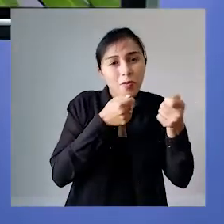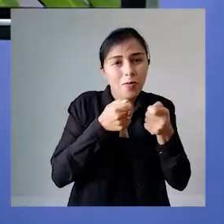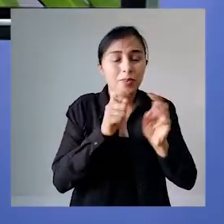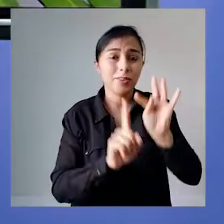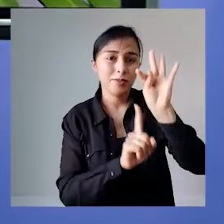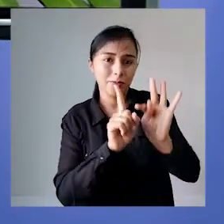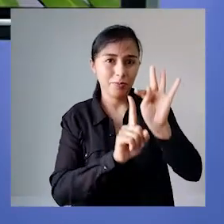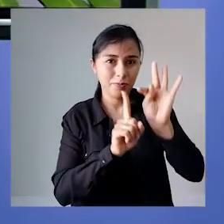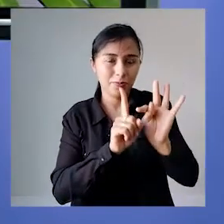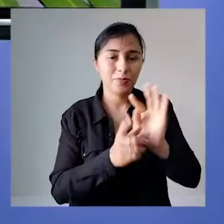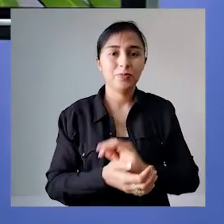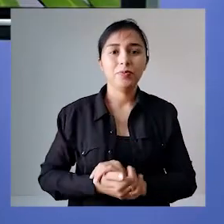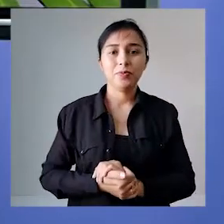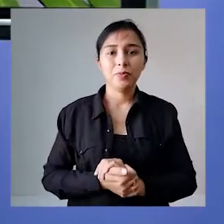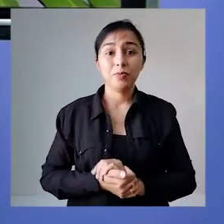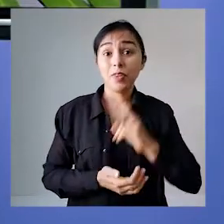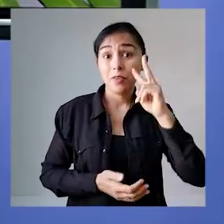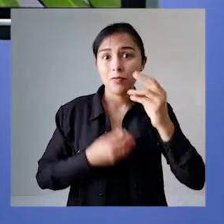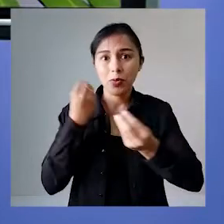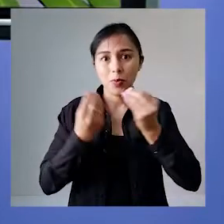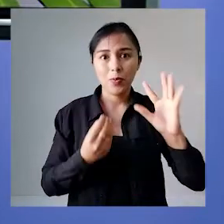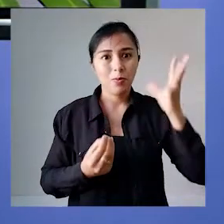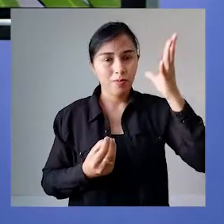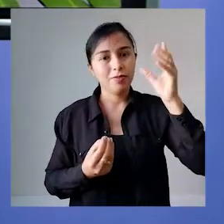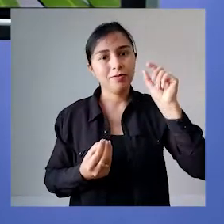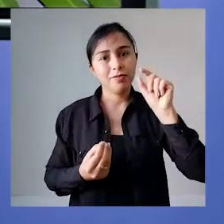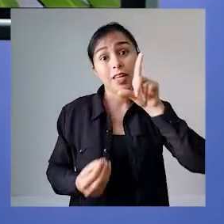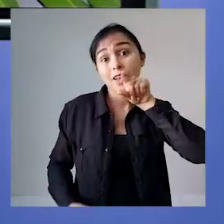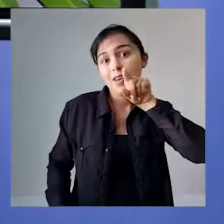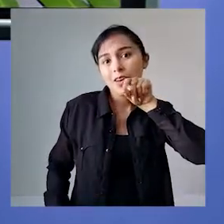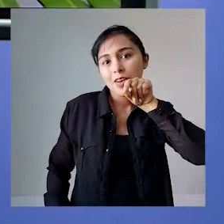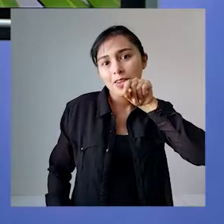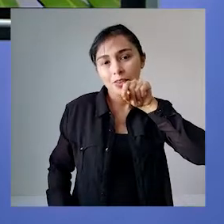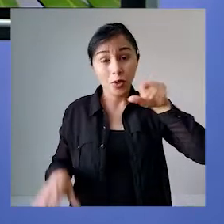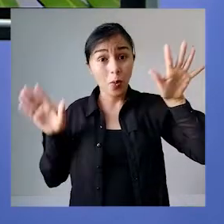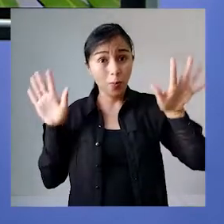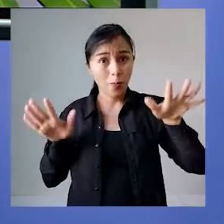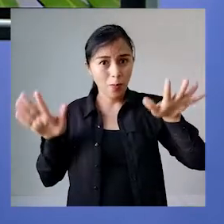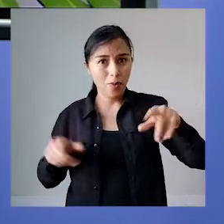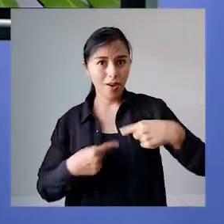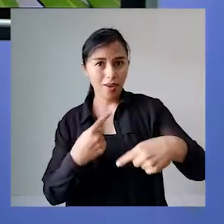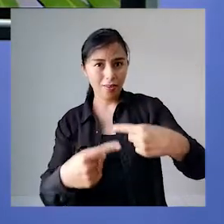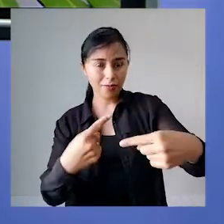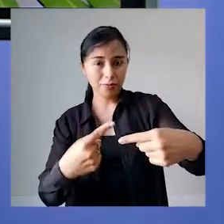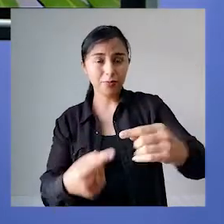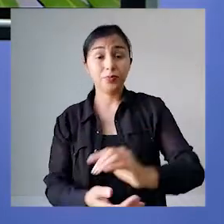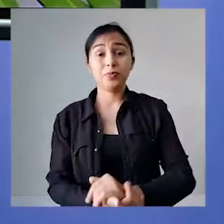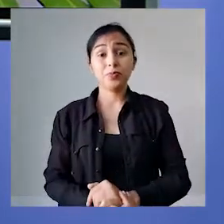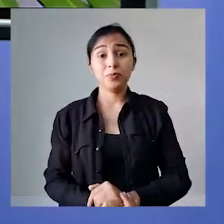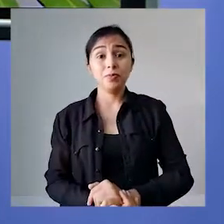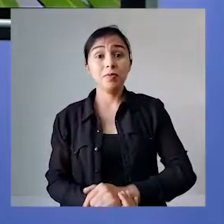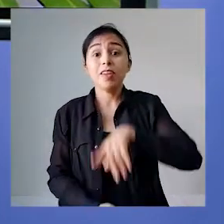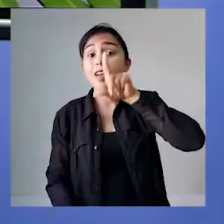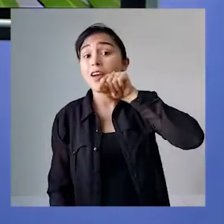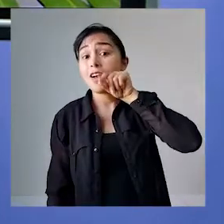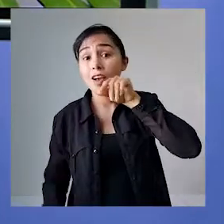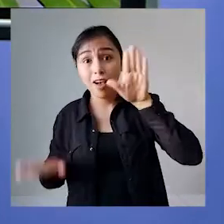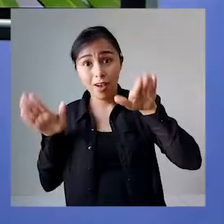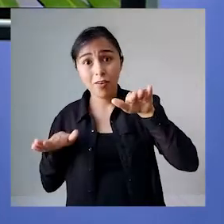entender como que acontece a reprodução das aves. As aves possuem sexo separado. Qual é o nome